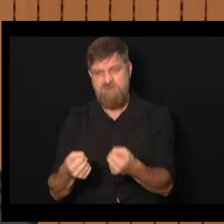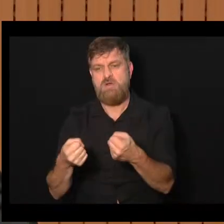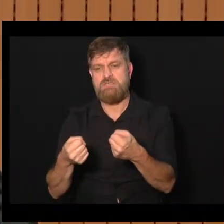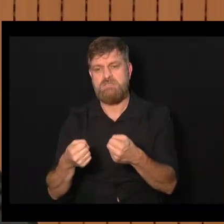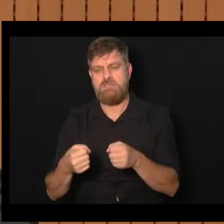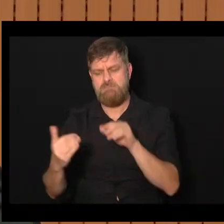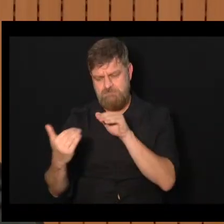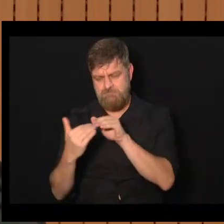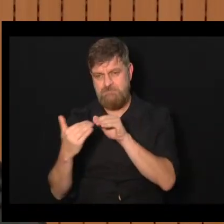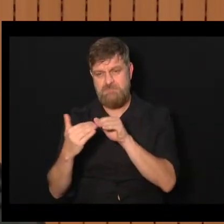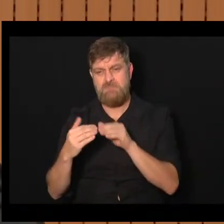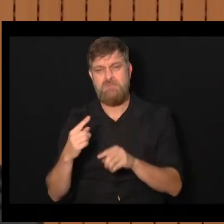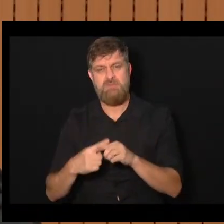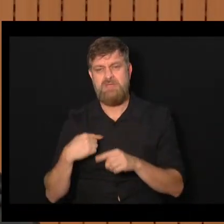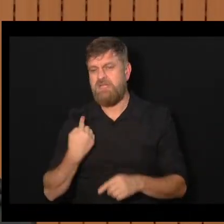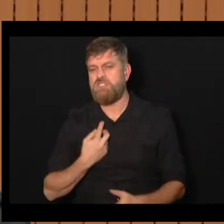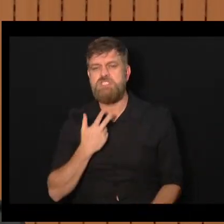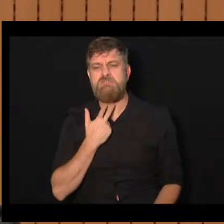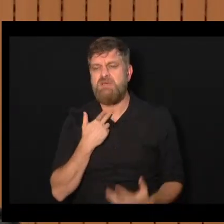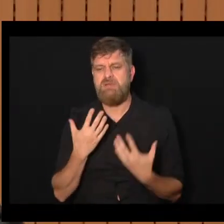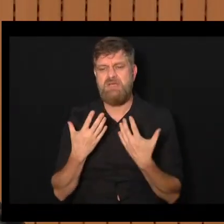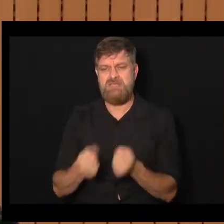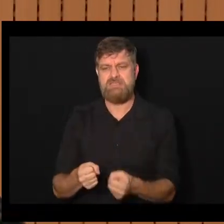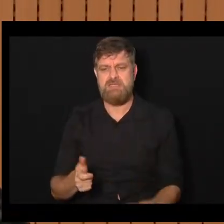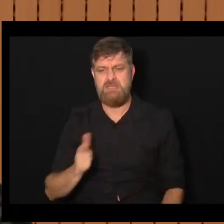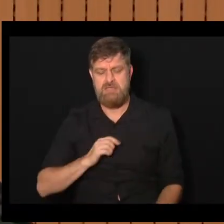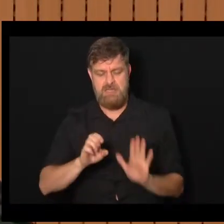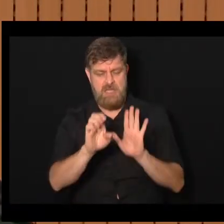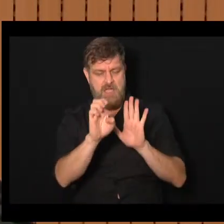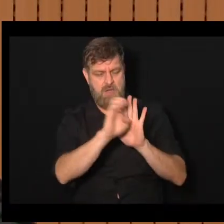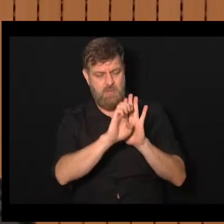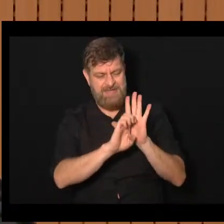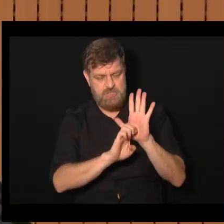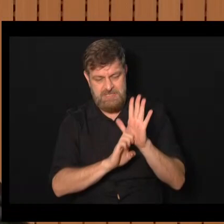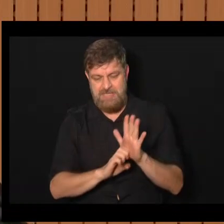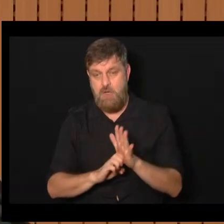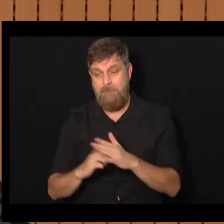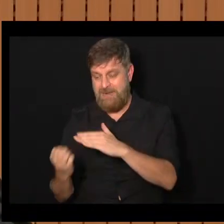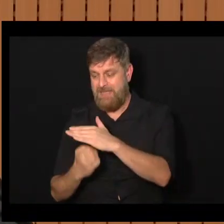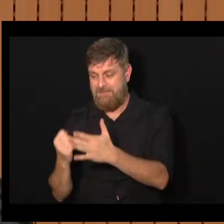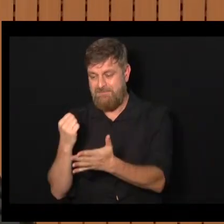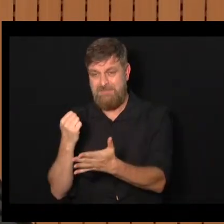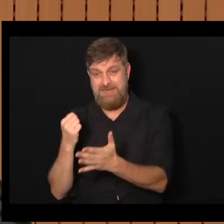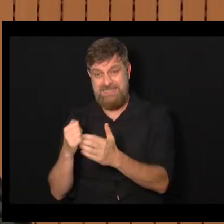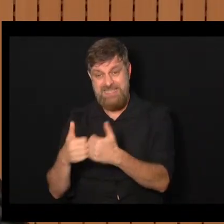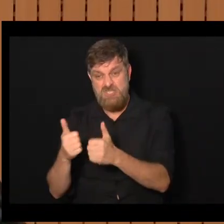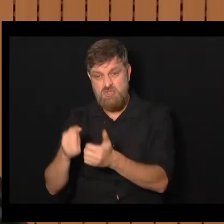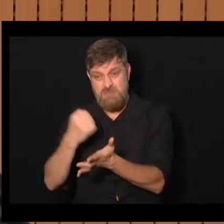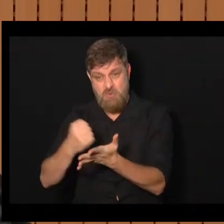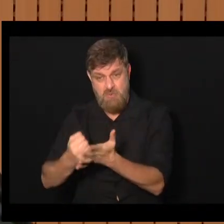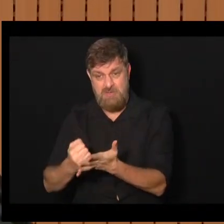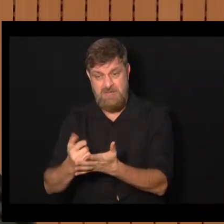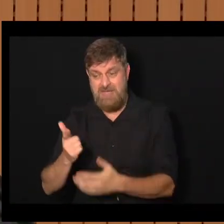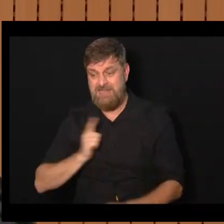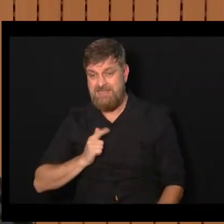não podemos admitir que o novo edital que será publicado e que terá impacto na vida de centenas